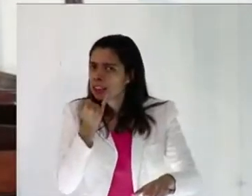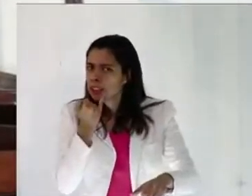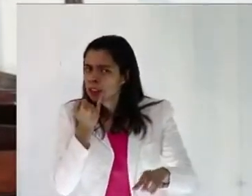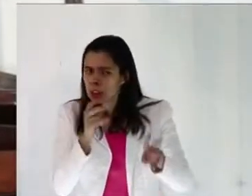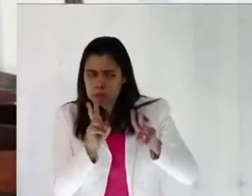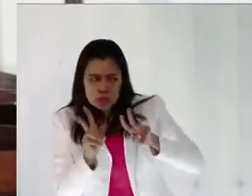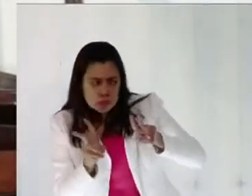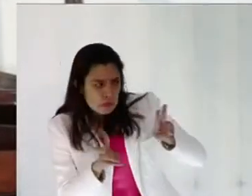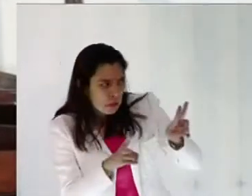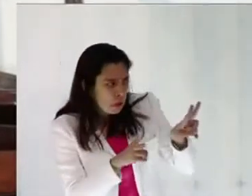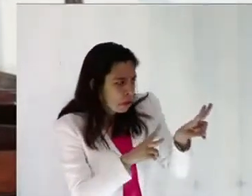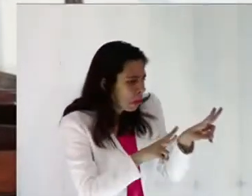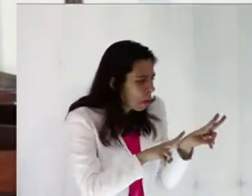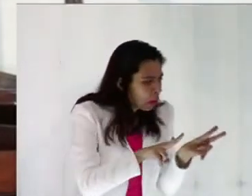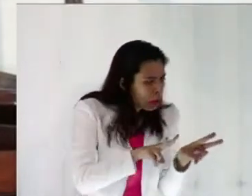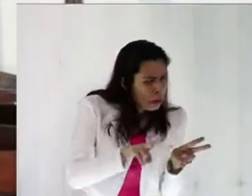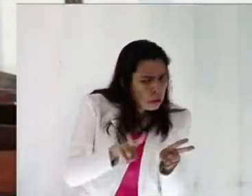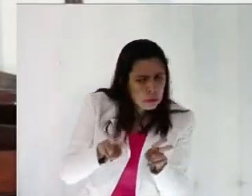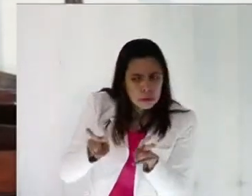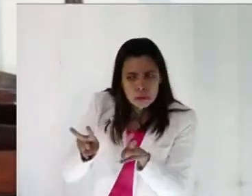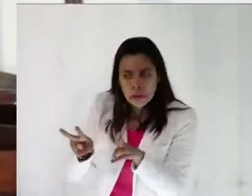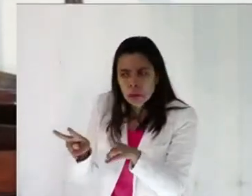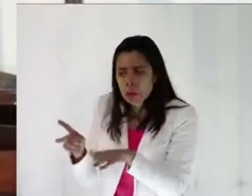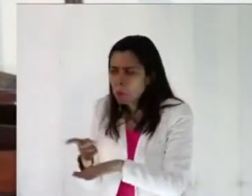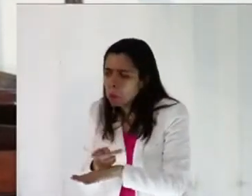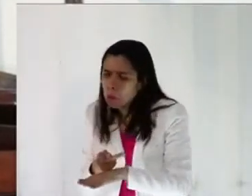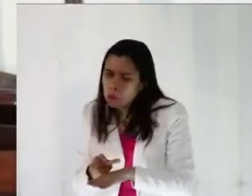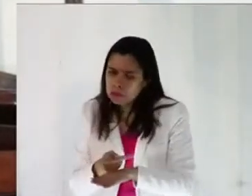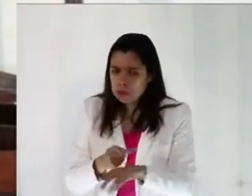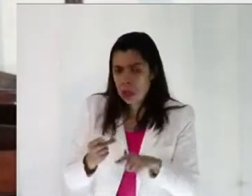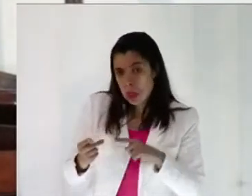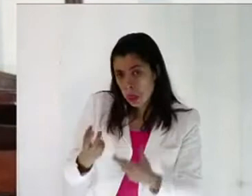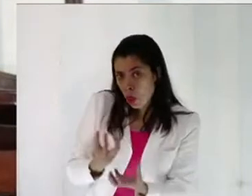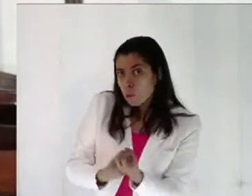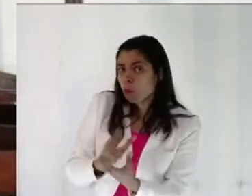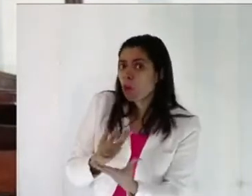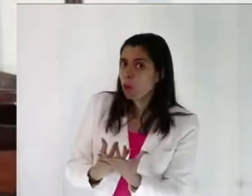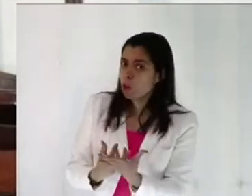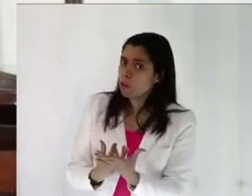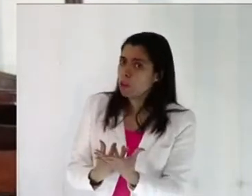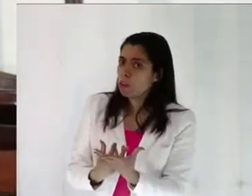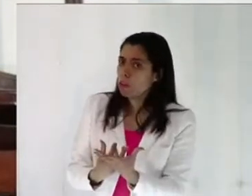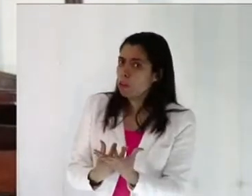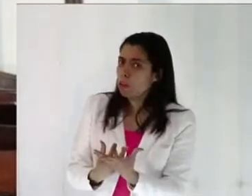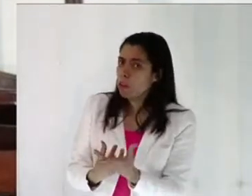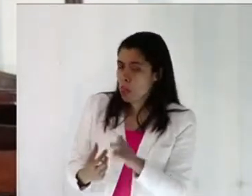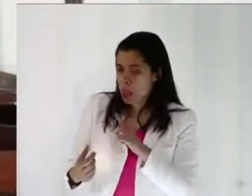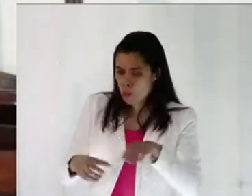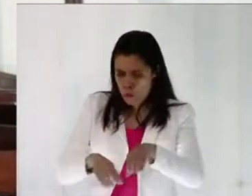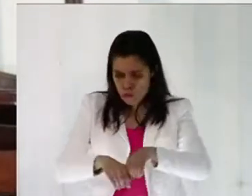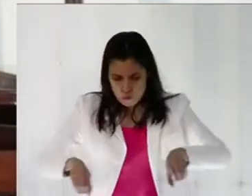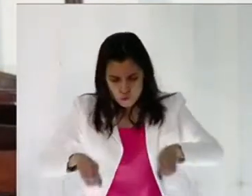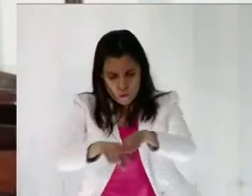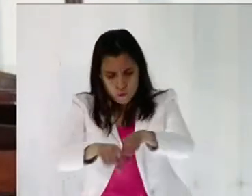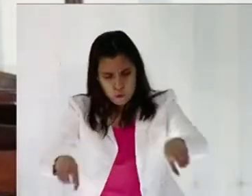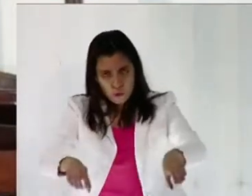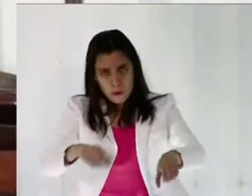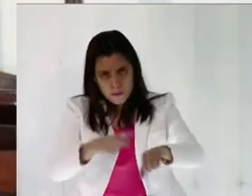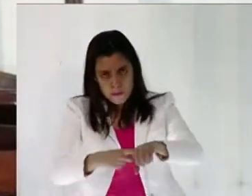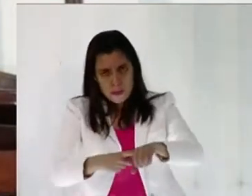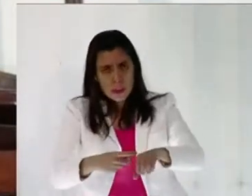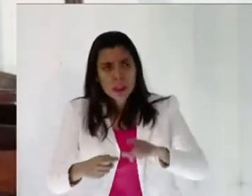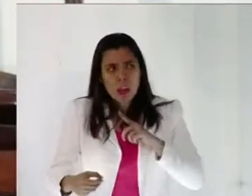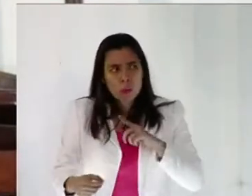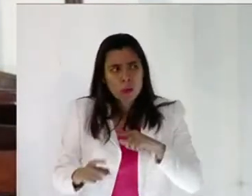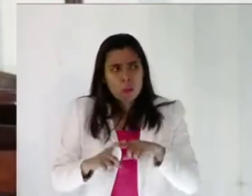que está faltando alguma coisa, ele diz: olha, aqui tem o fogo, pai, aqui tem a lenha, mas onde está o cordeiro?